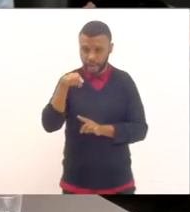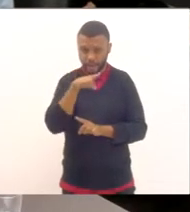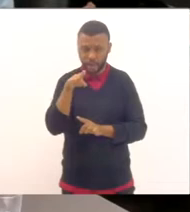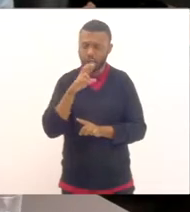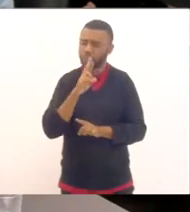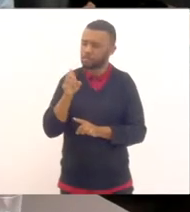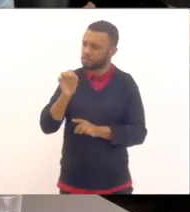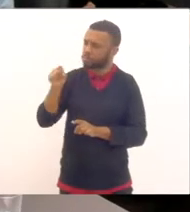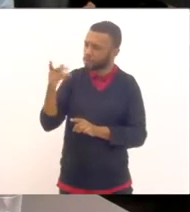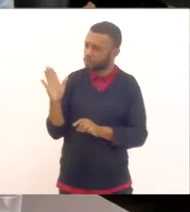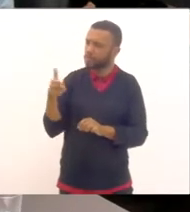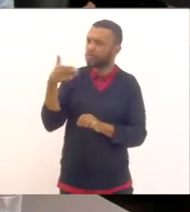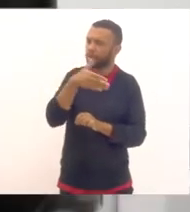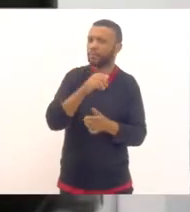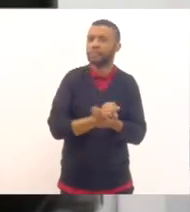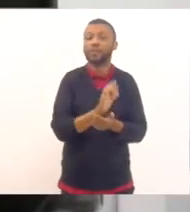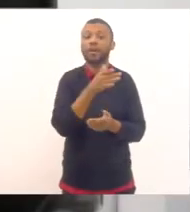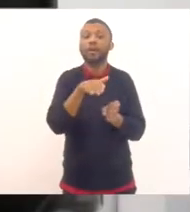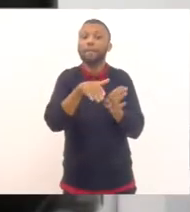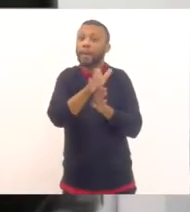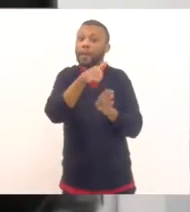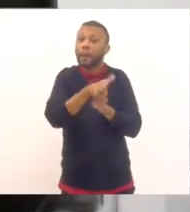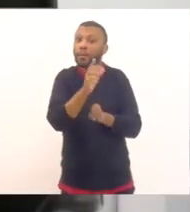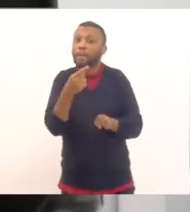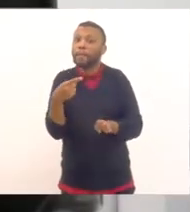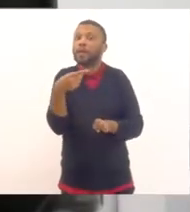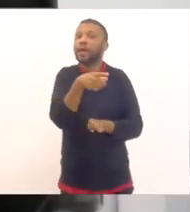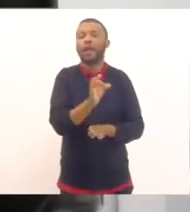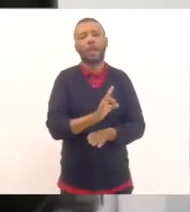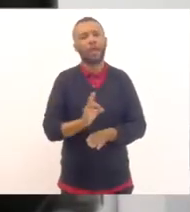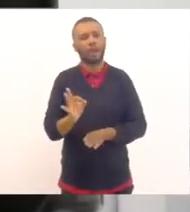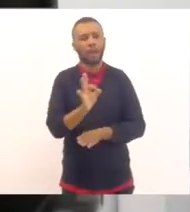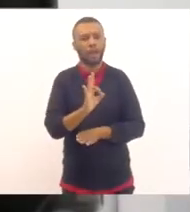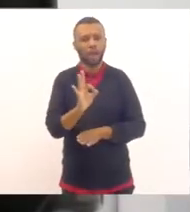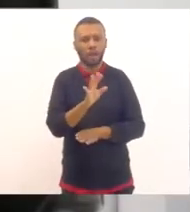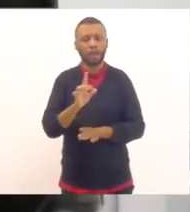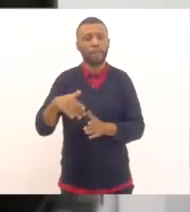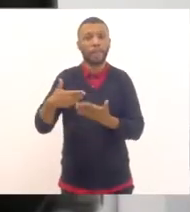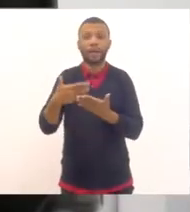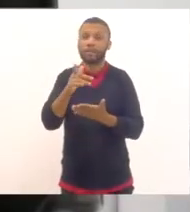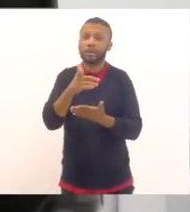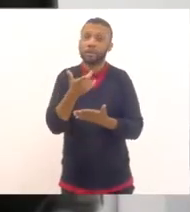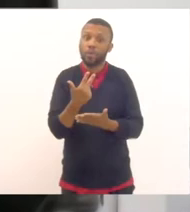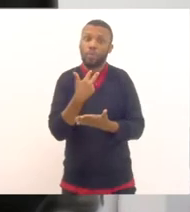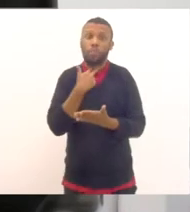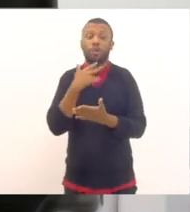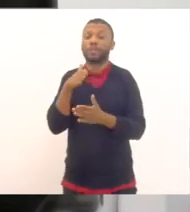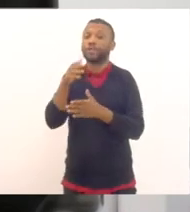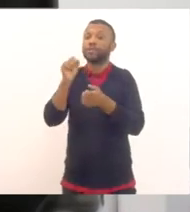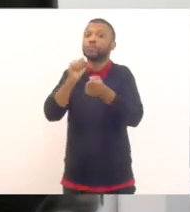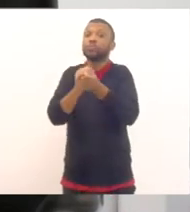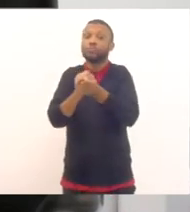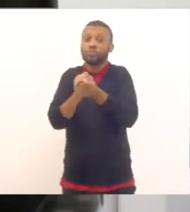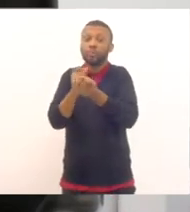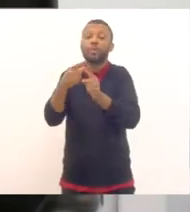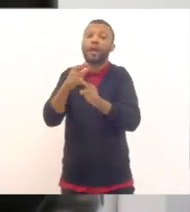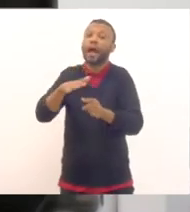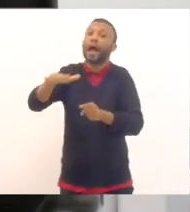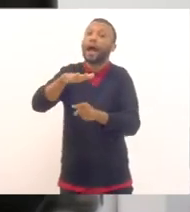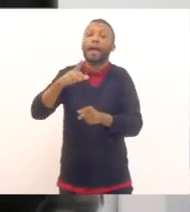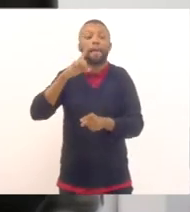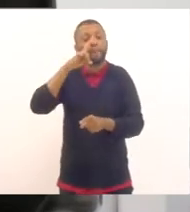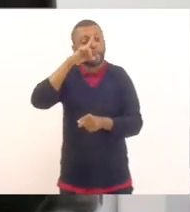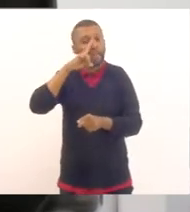e eles assim então é nos aconselharam a não passar e ainda disseram que não poderiam ir conosco que era uma área muito